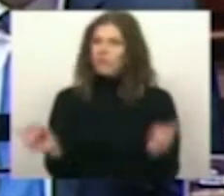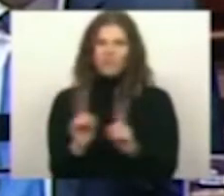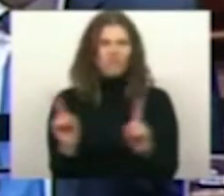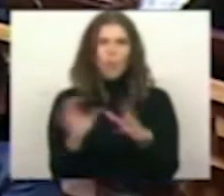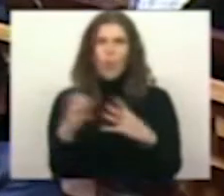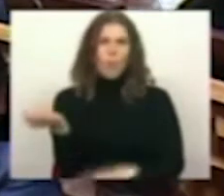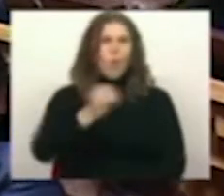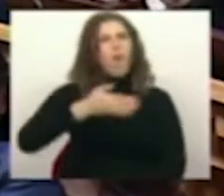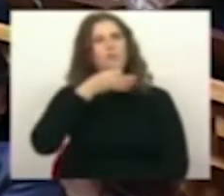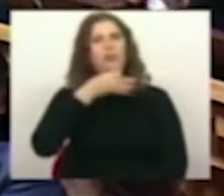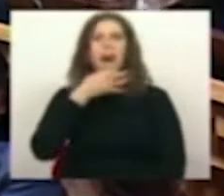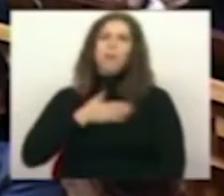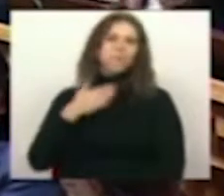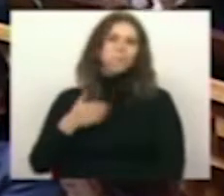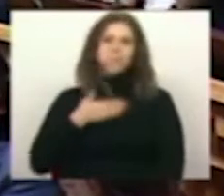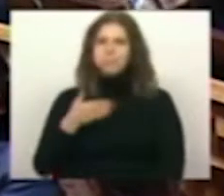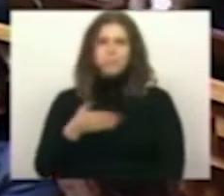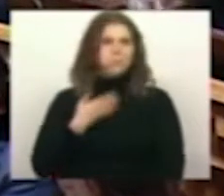a oposição.